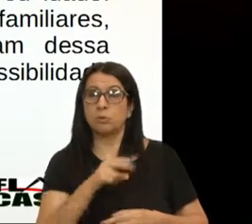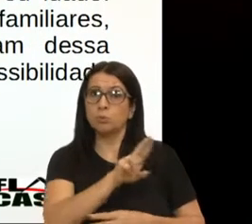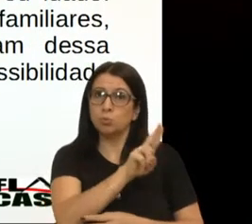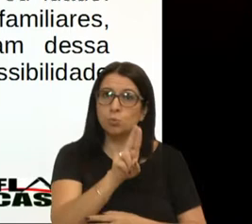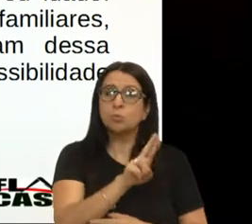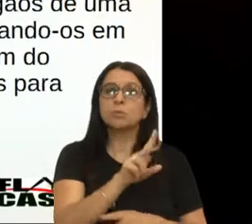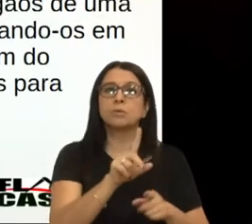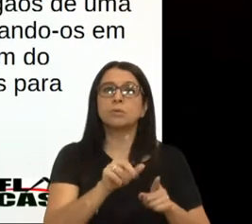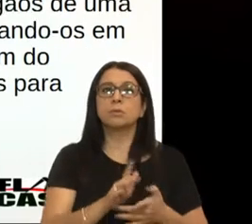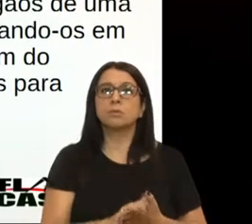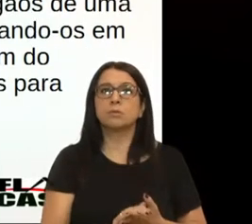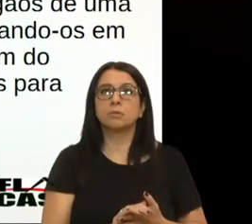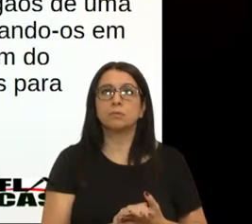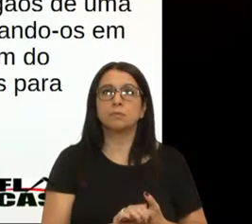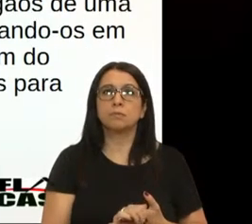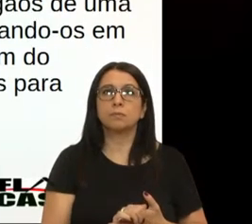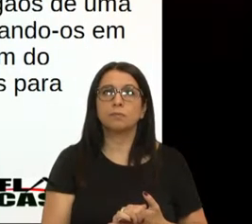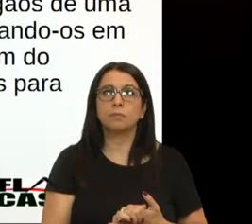utilizando-se